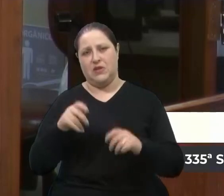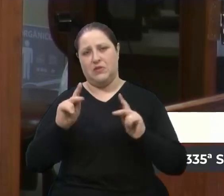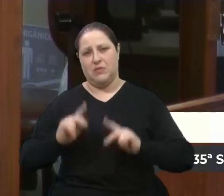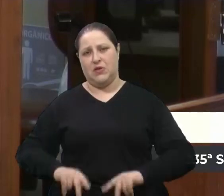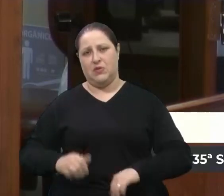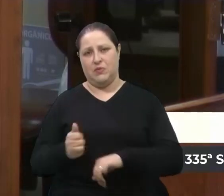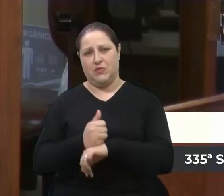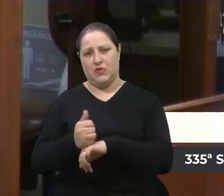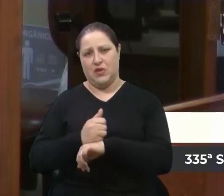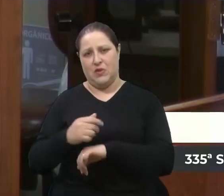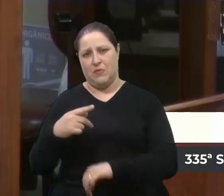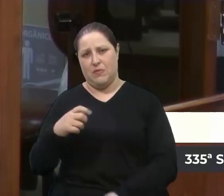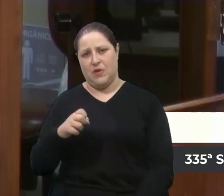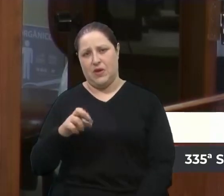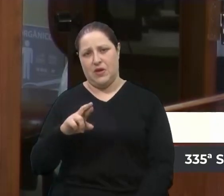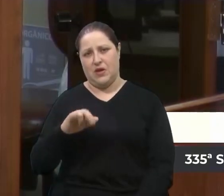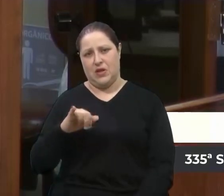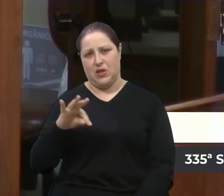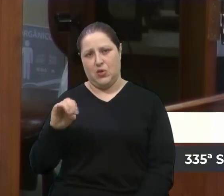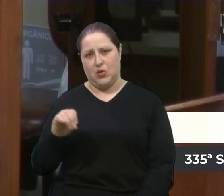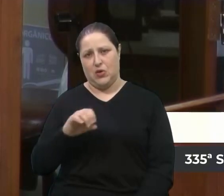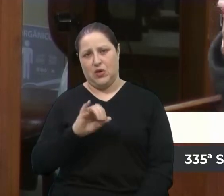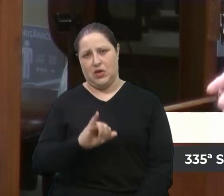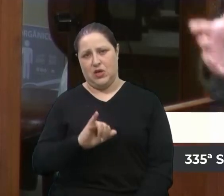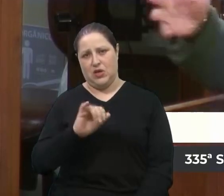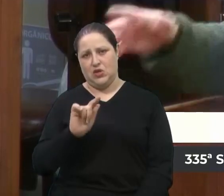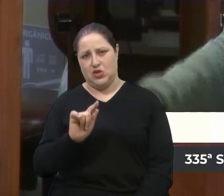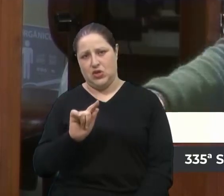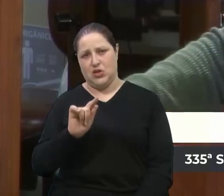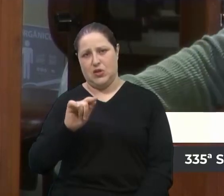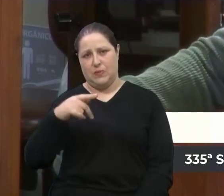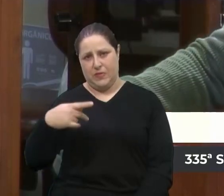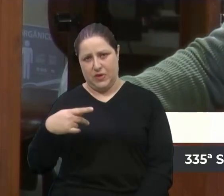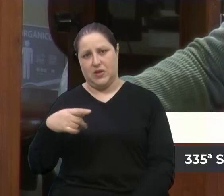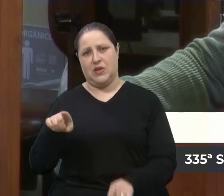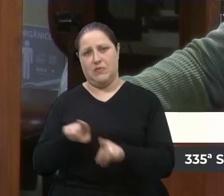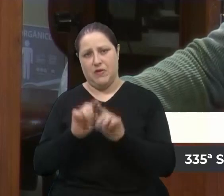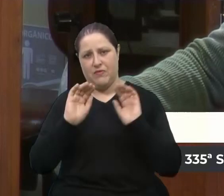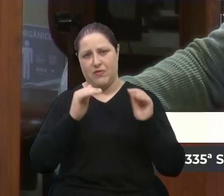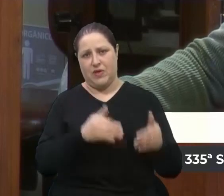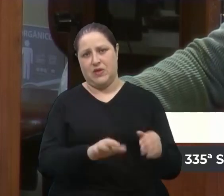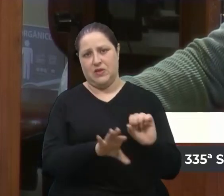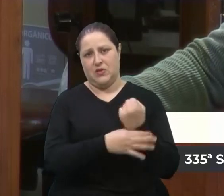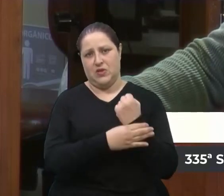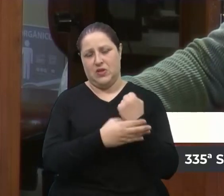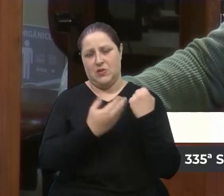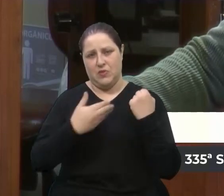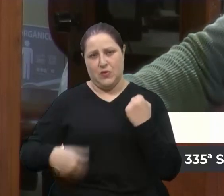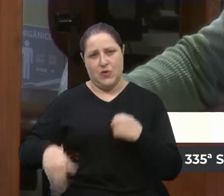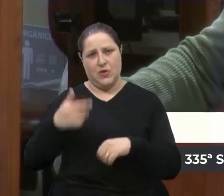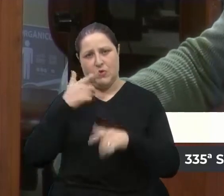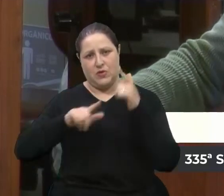A gente precisa focar na segurança pública e trazer mais efetivo para a segunda maior cidade do Estado e